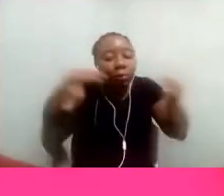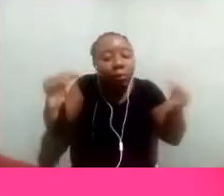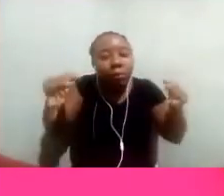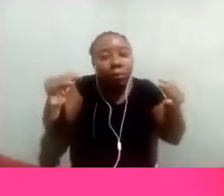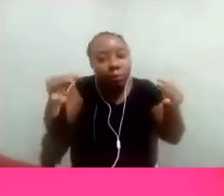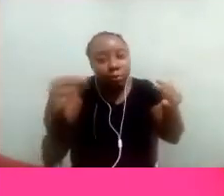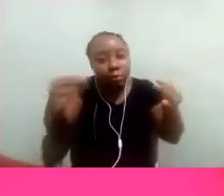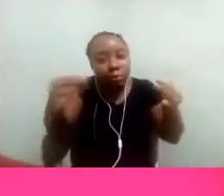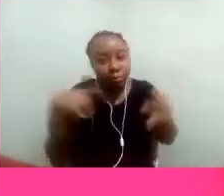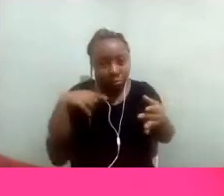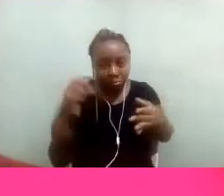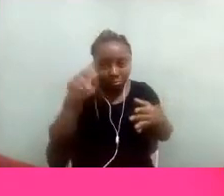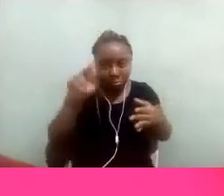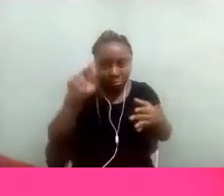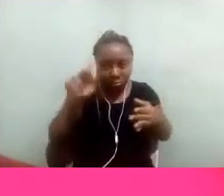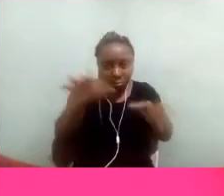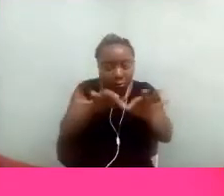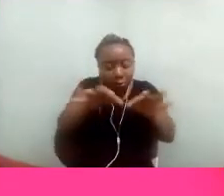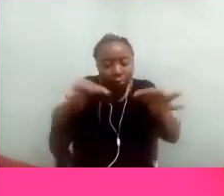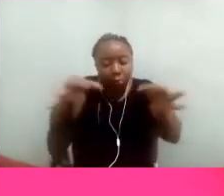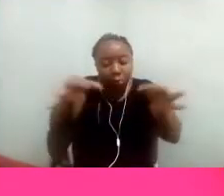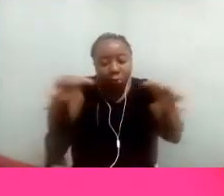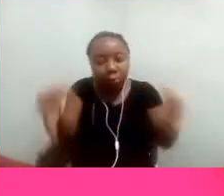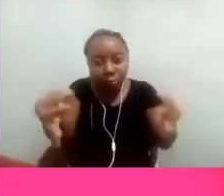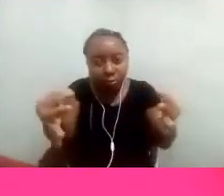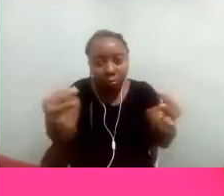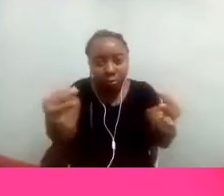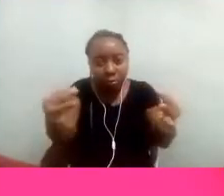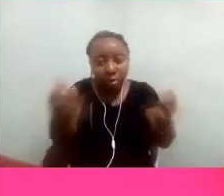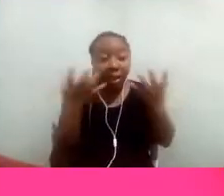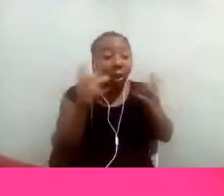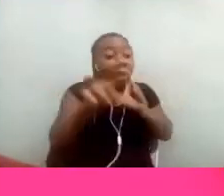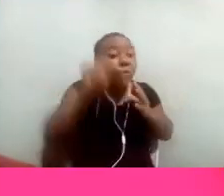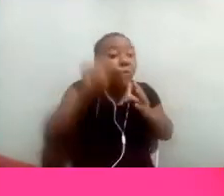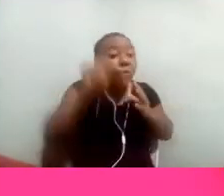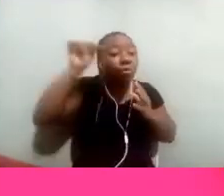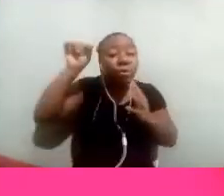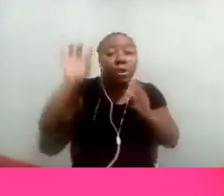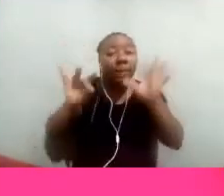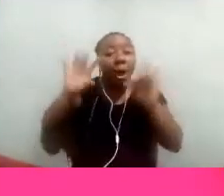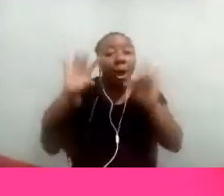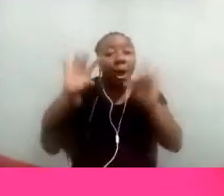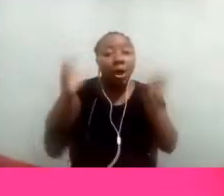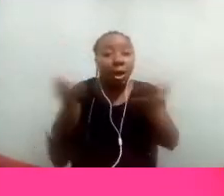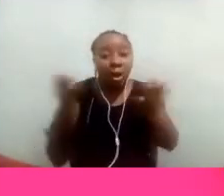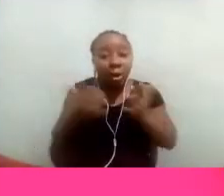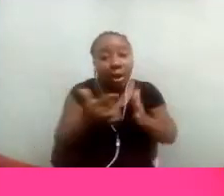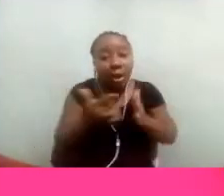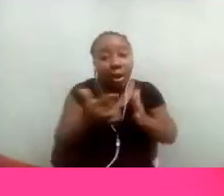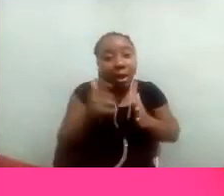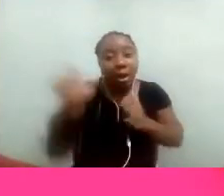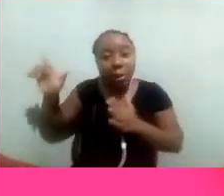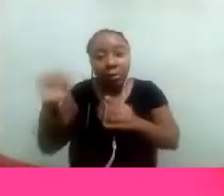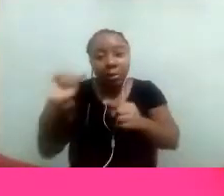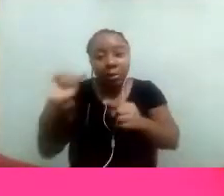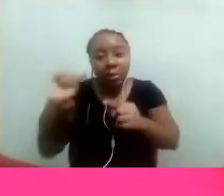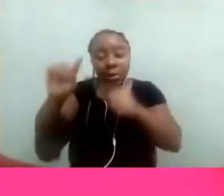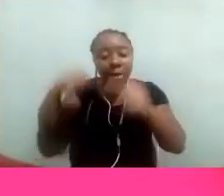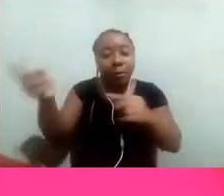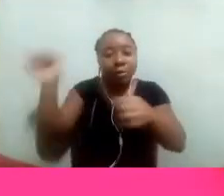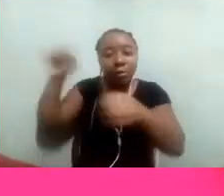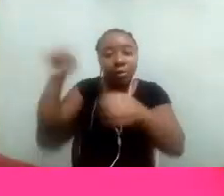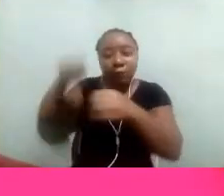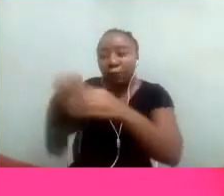ok? Destaquei só a que eu quero colar agora. A outra, eu volto ele para a pilha e ponho lá